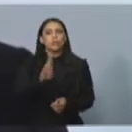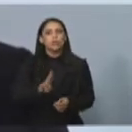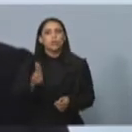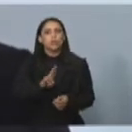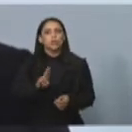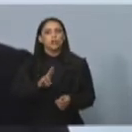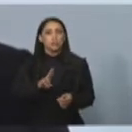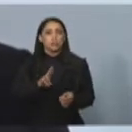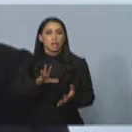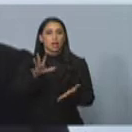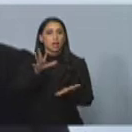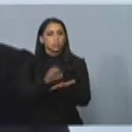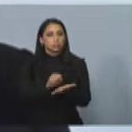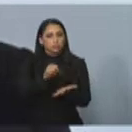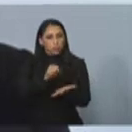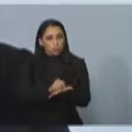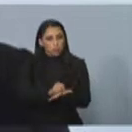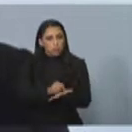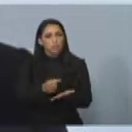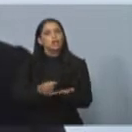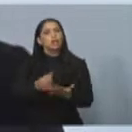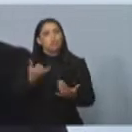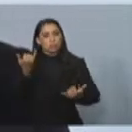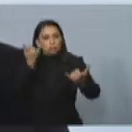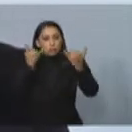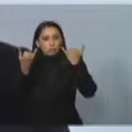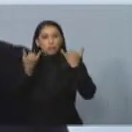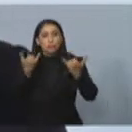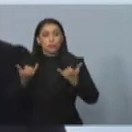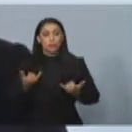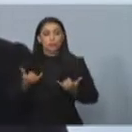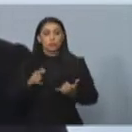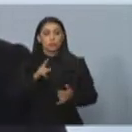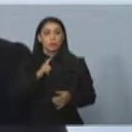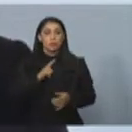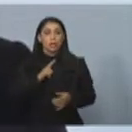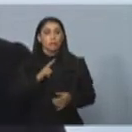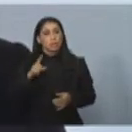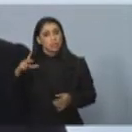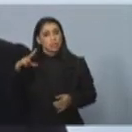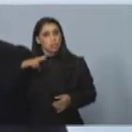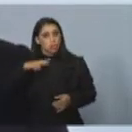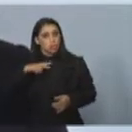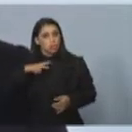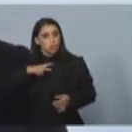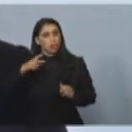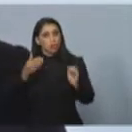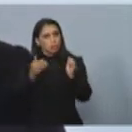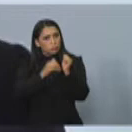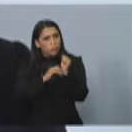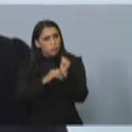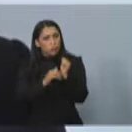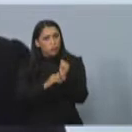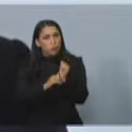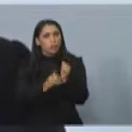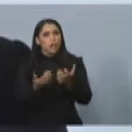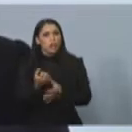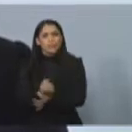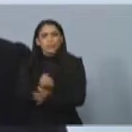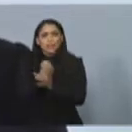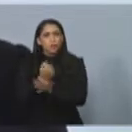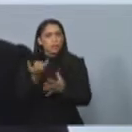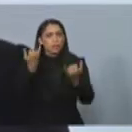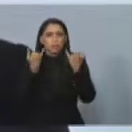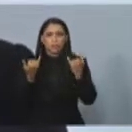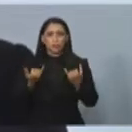Comitê Central de Governança de Dados para criar regras de sigilo e segurança da informação nessa interoperabilidade. Ele